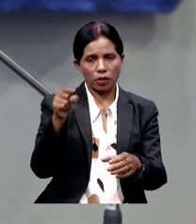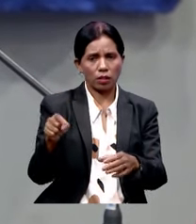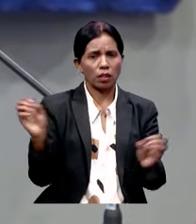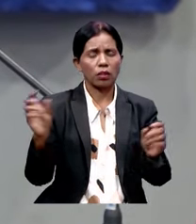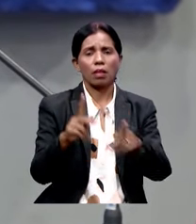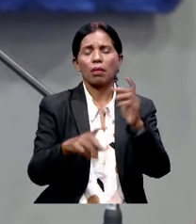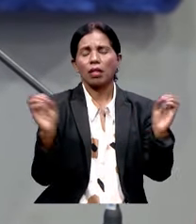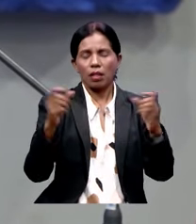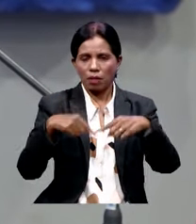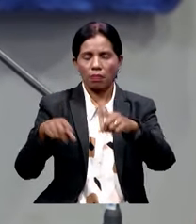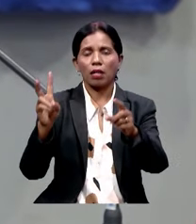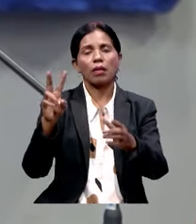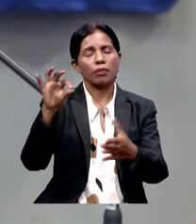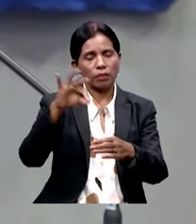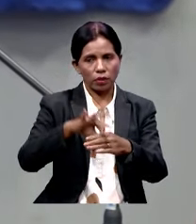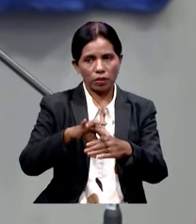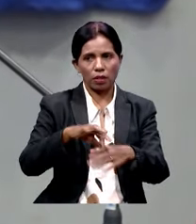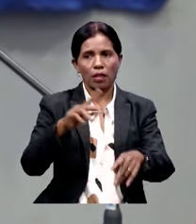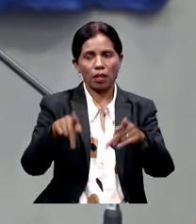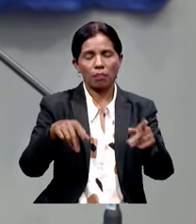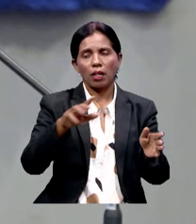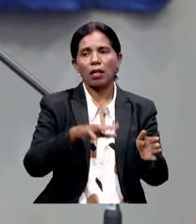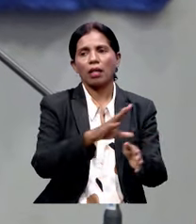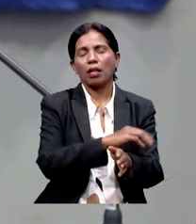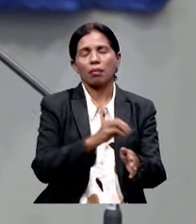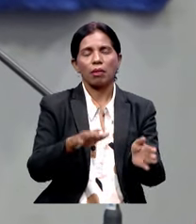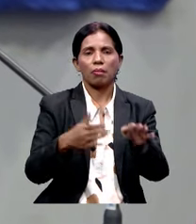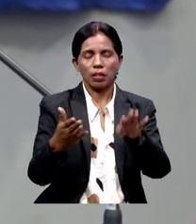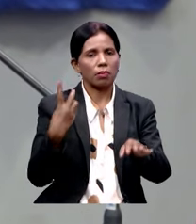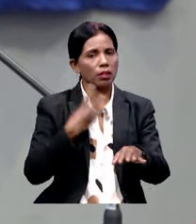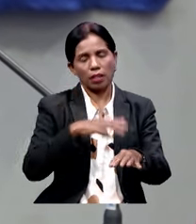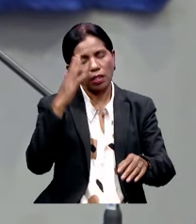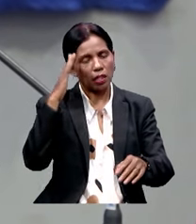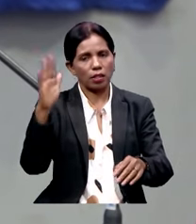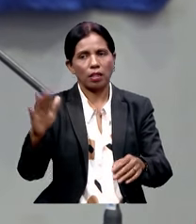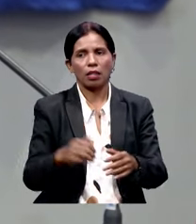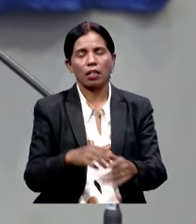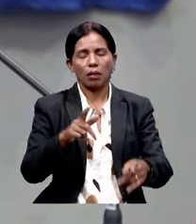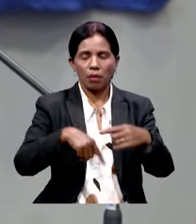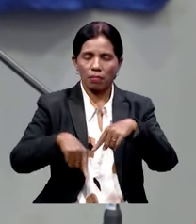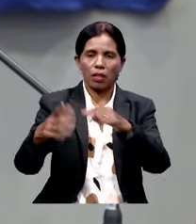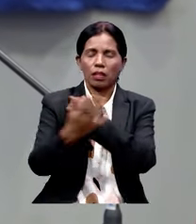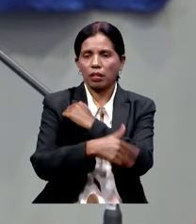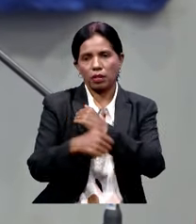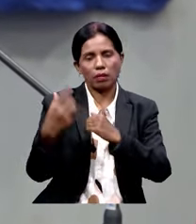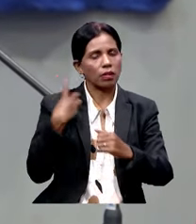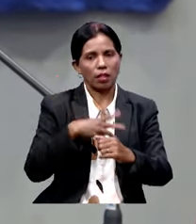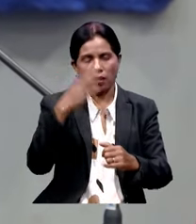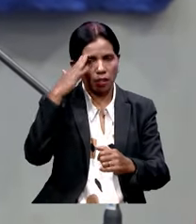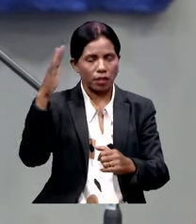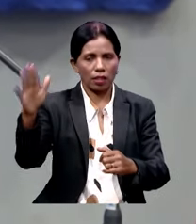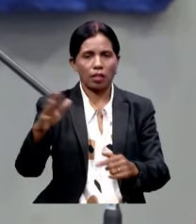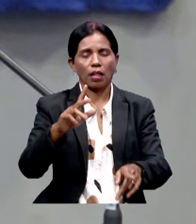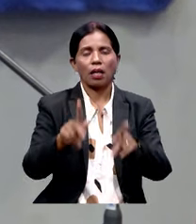vota. Ema matemos ita la actualiza. Ema saiba liur mos ita la actualiza. E tene